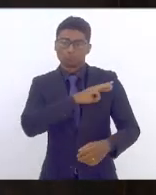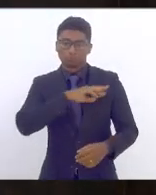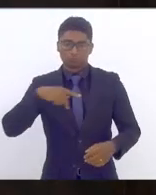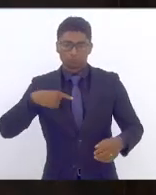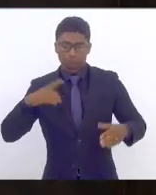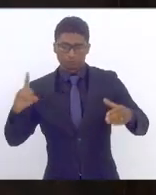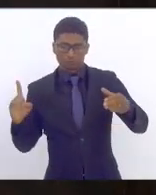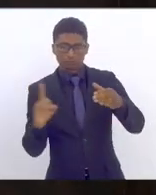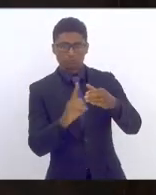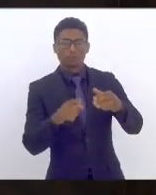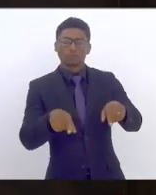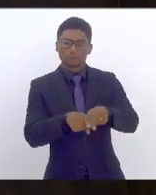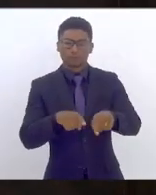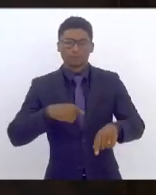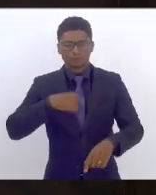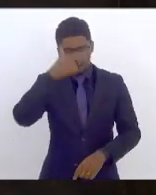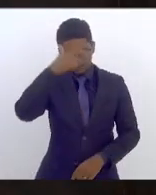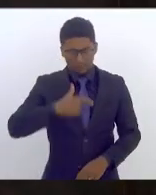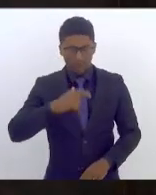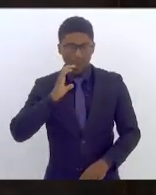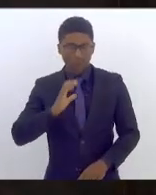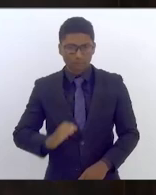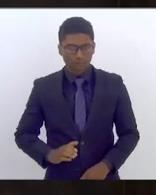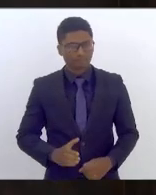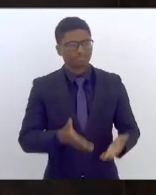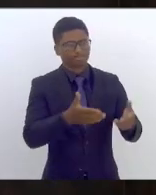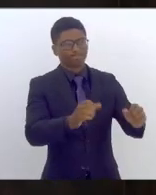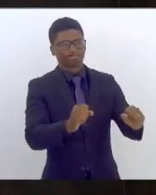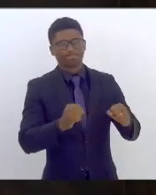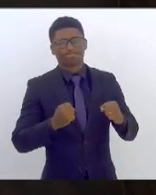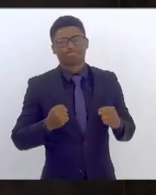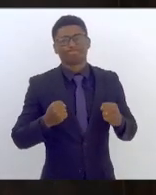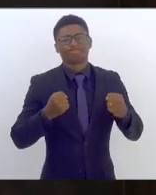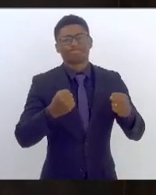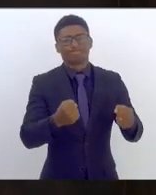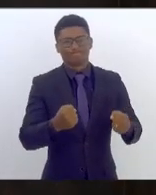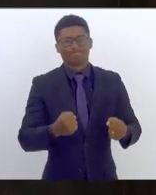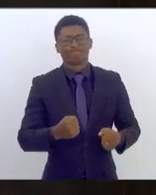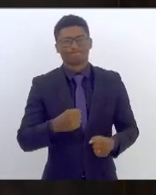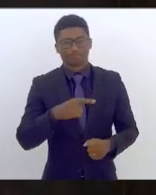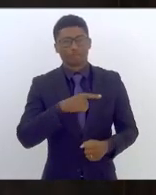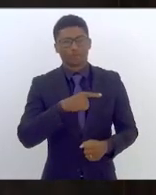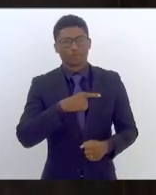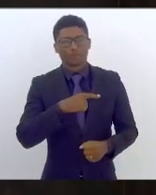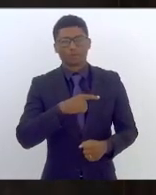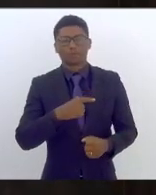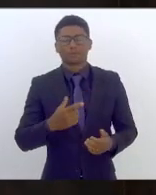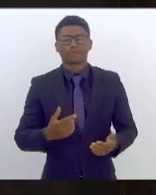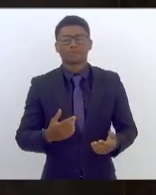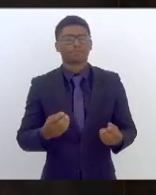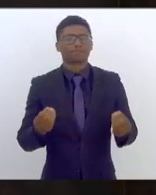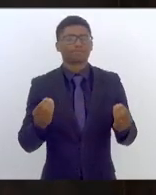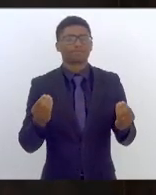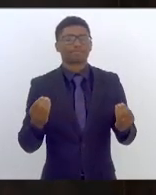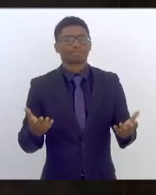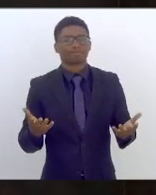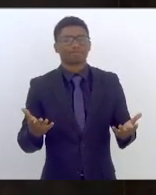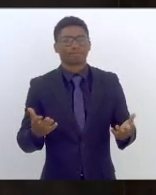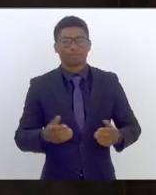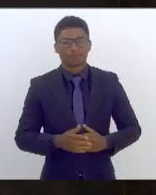falo também como cidadão do empenho do brilho do esforço de vossa excelência de transcender o exercício